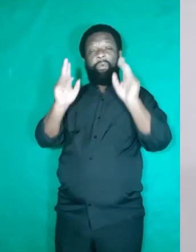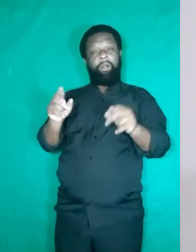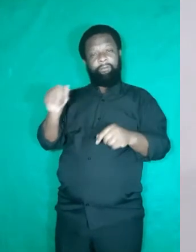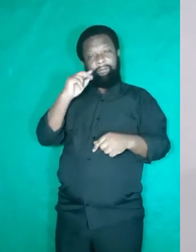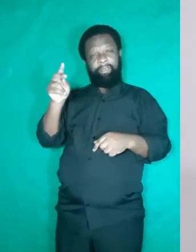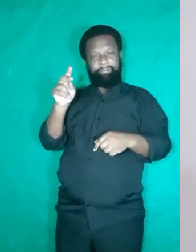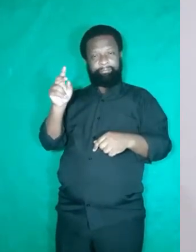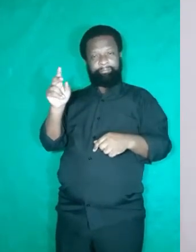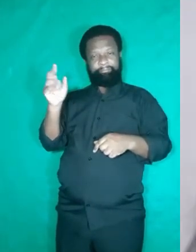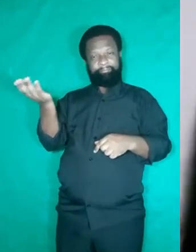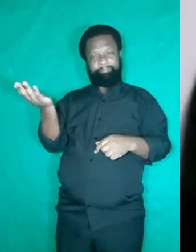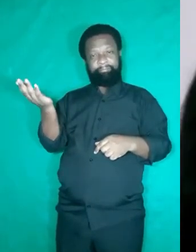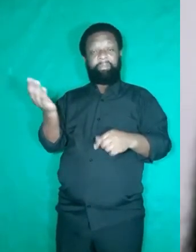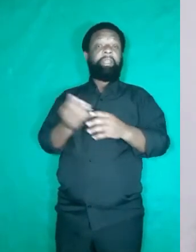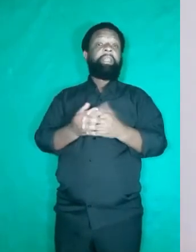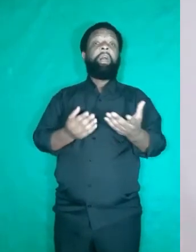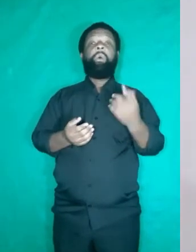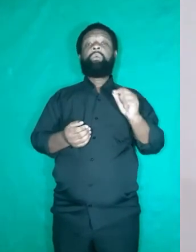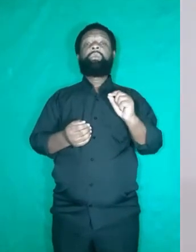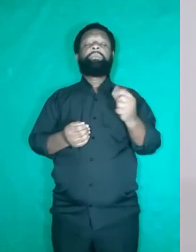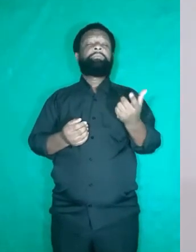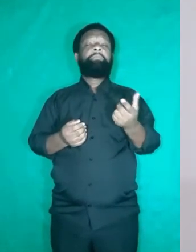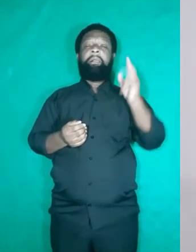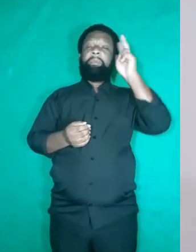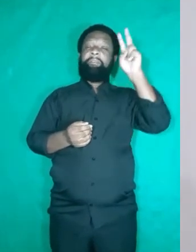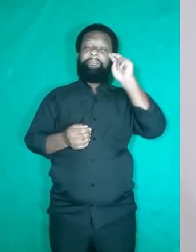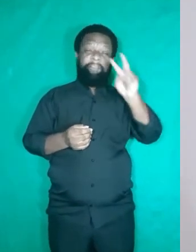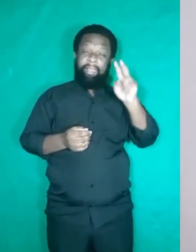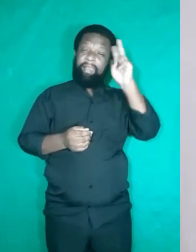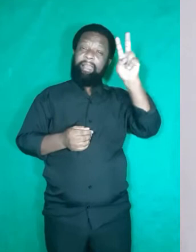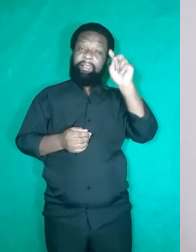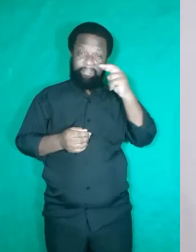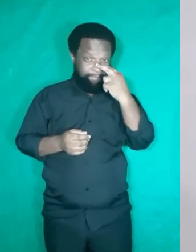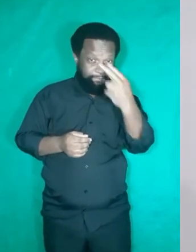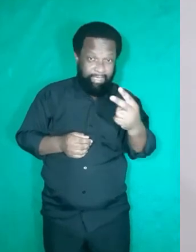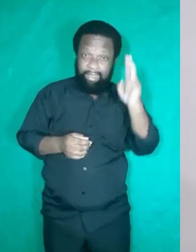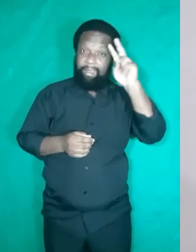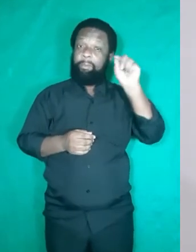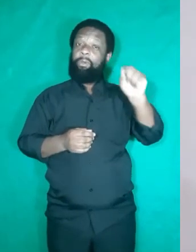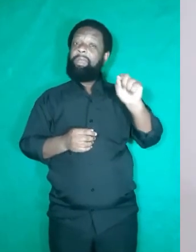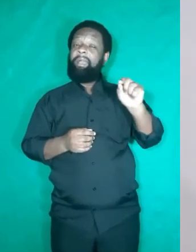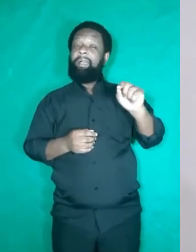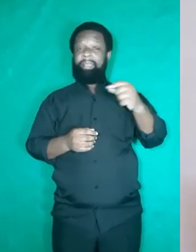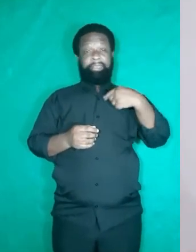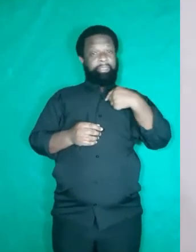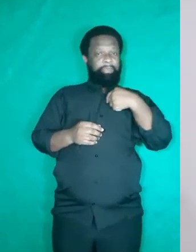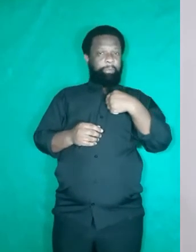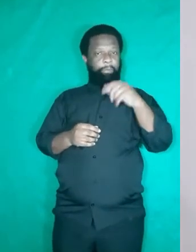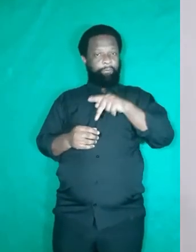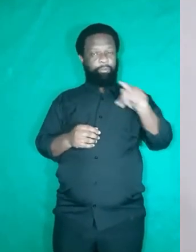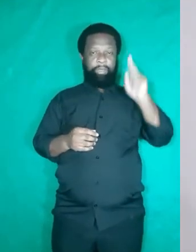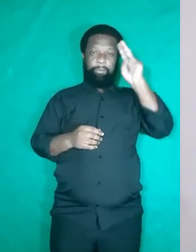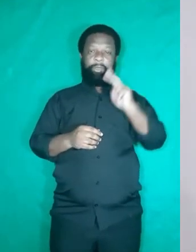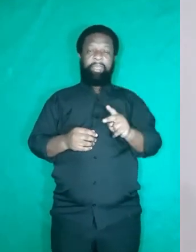isso daqui lembra para vocês, pessoal? Para mim, lembra um tetraedro. 4